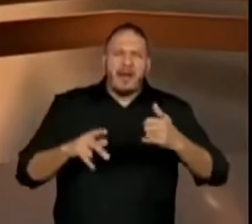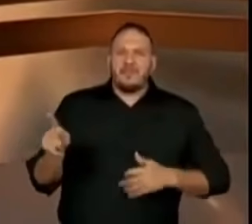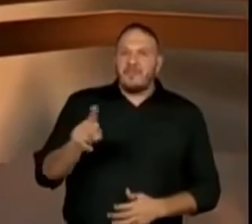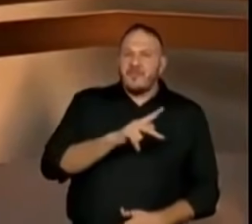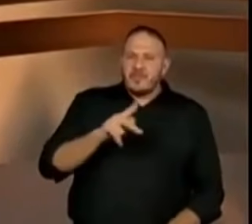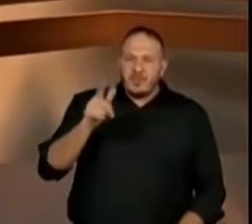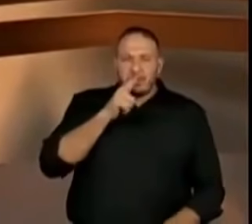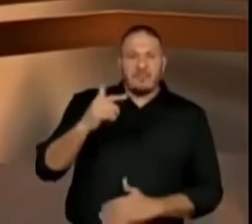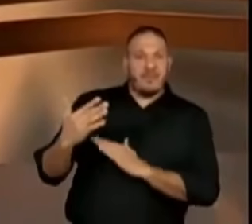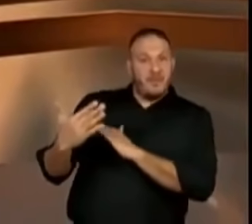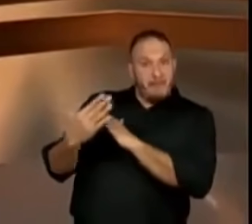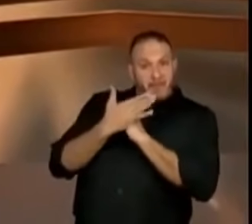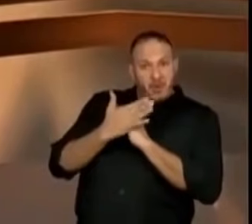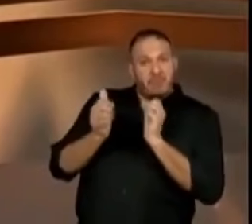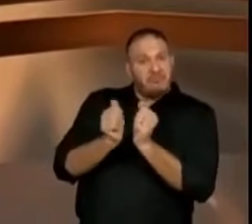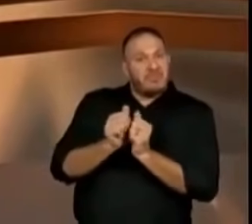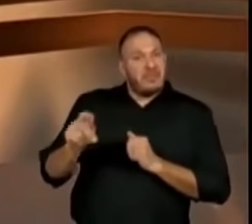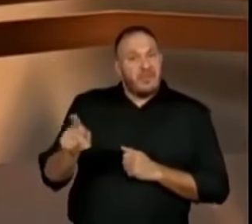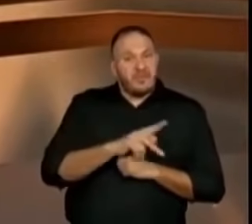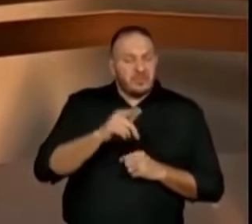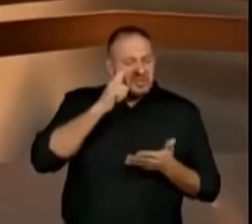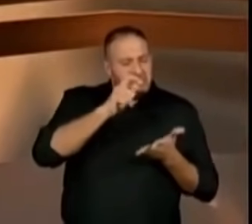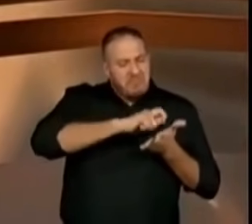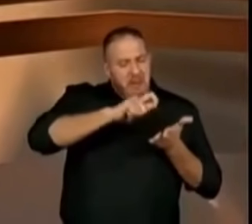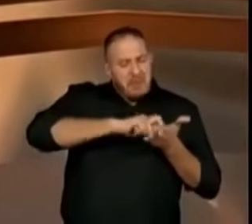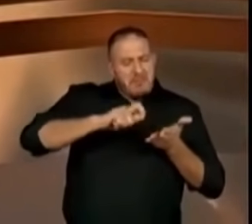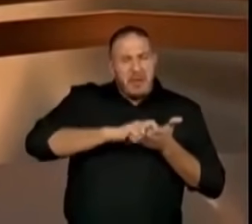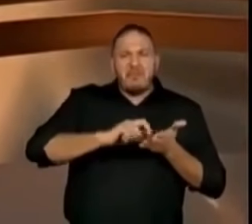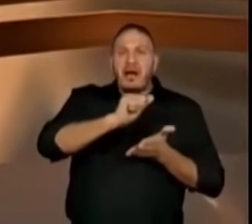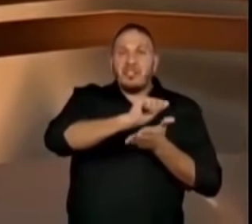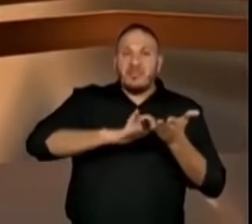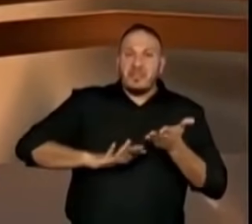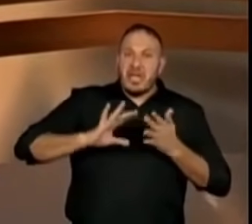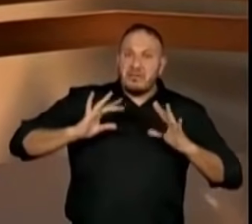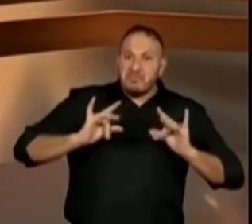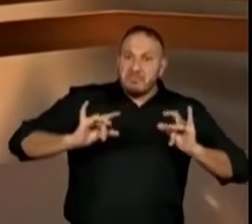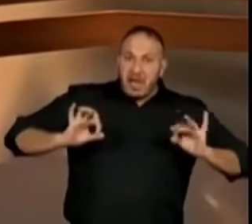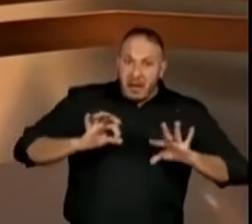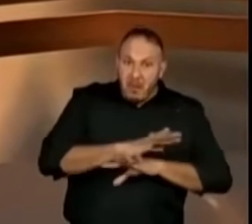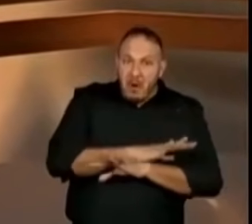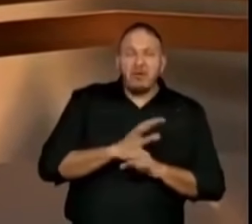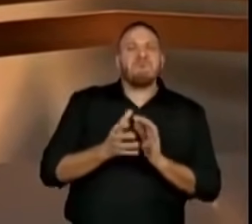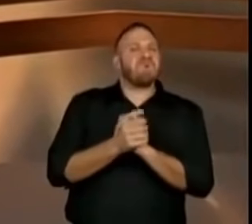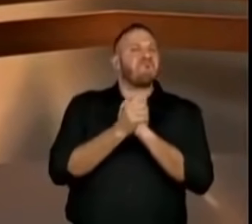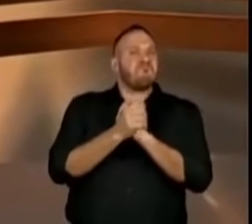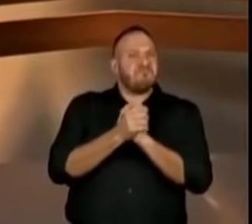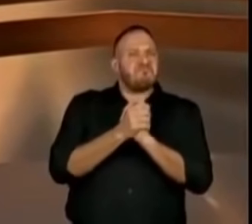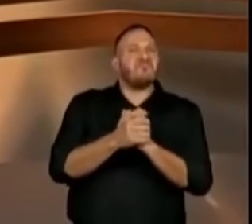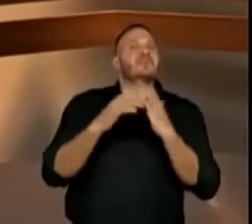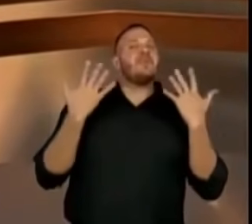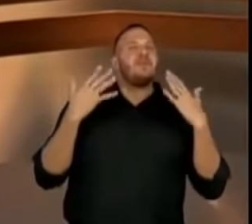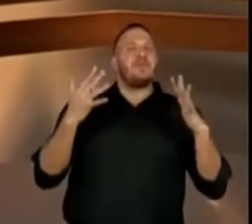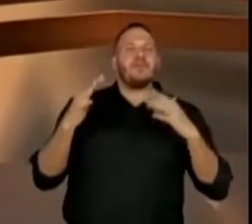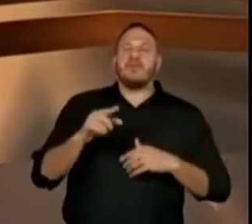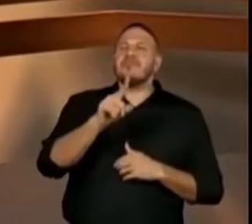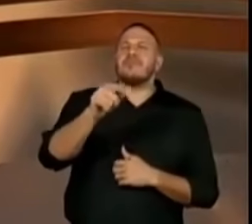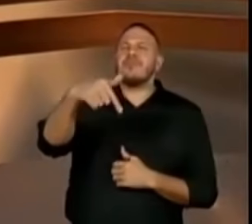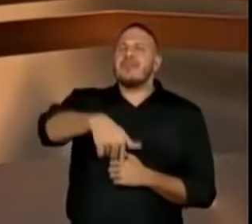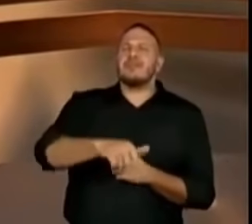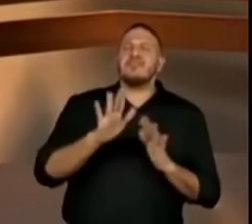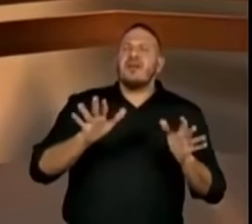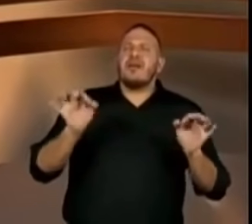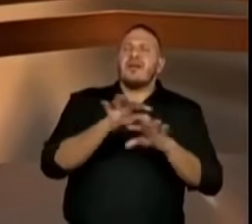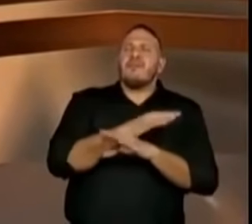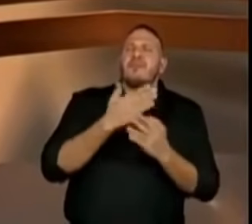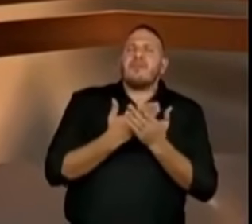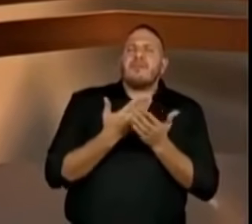ele teve o apoio da professora da sala de aula e ele foi lá e terminou. Tá maravilhoso. E o que que a gente vai fazer aqui se você já terminou em